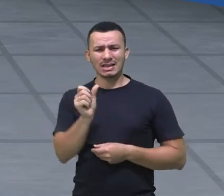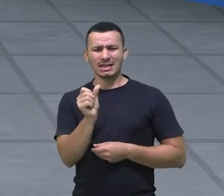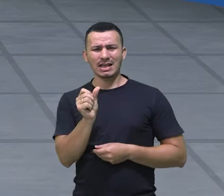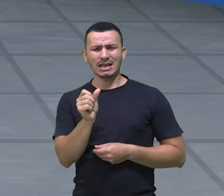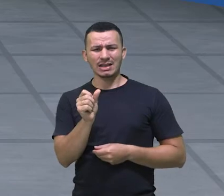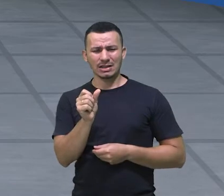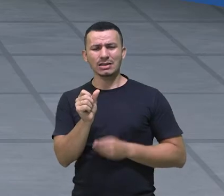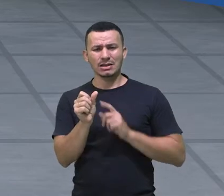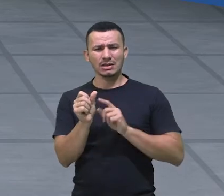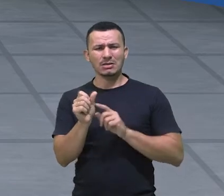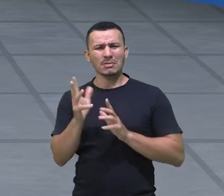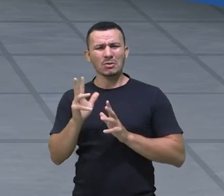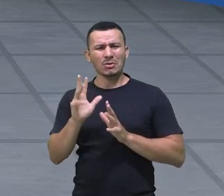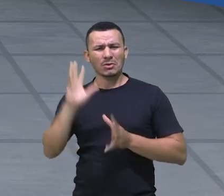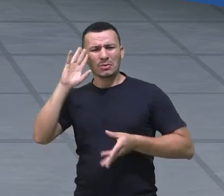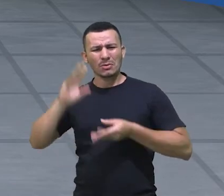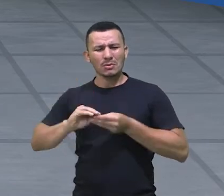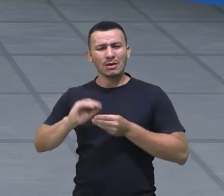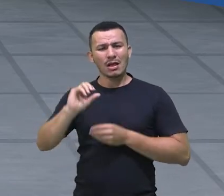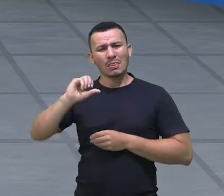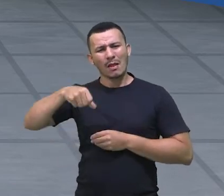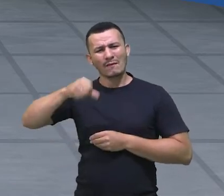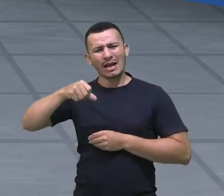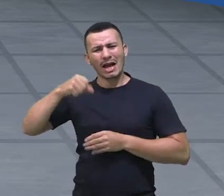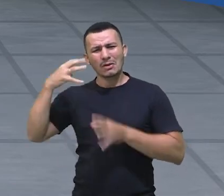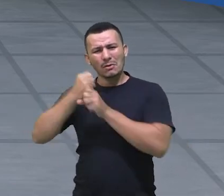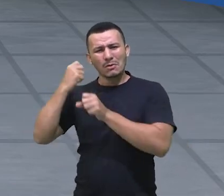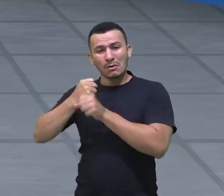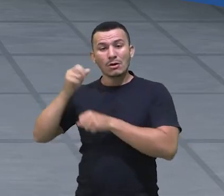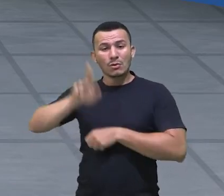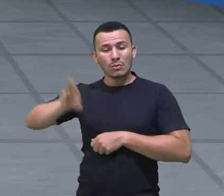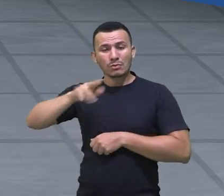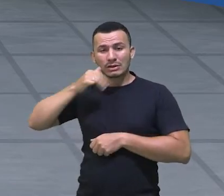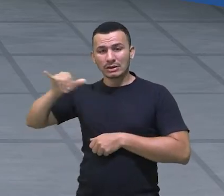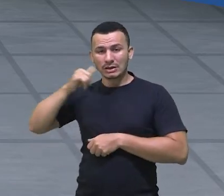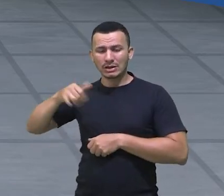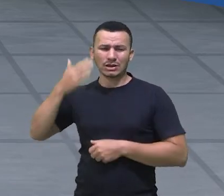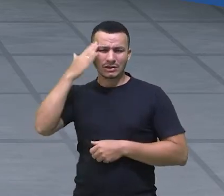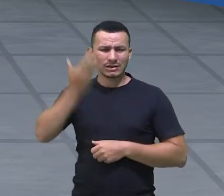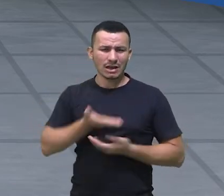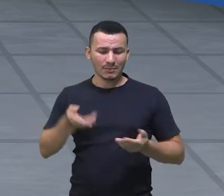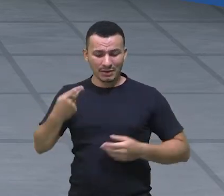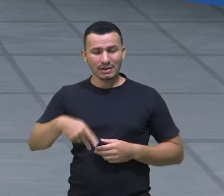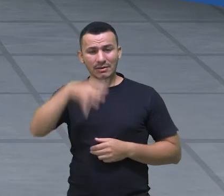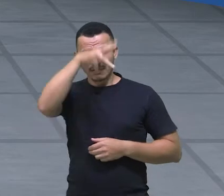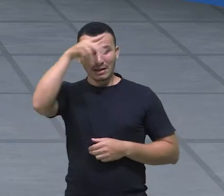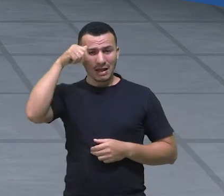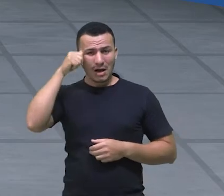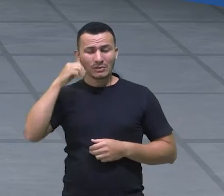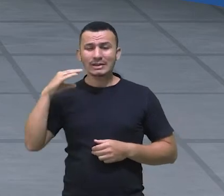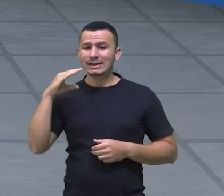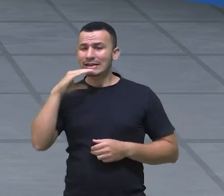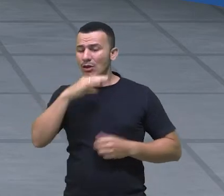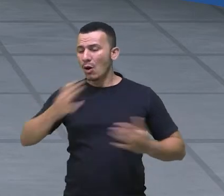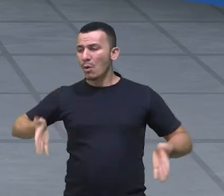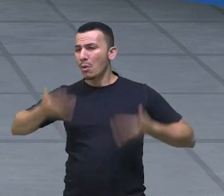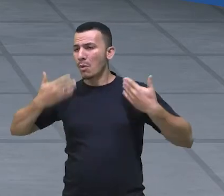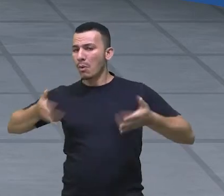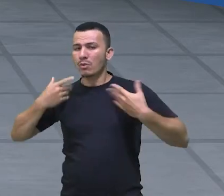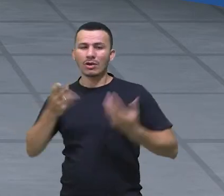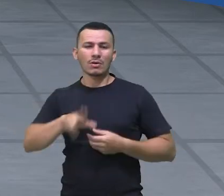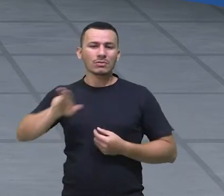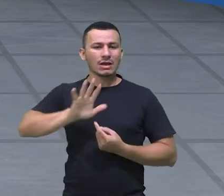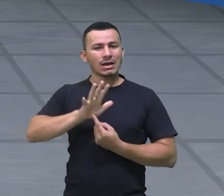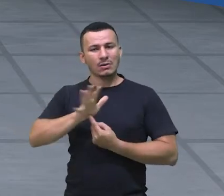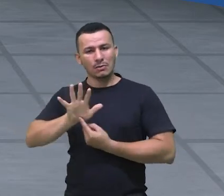engano, R$9. Então, a gente que está num período quente, porque Manaus é quente, né? Então estamos aí gastando energia no ventilador